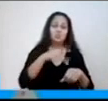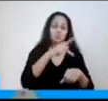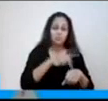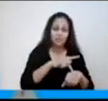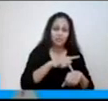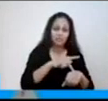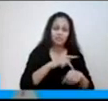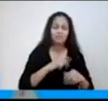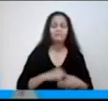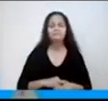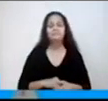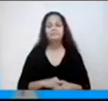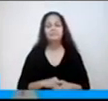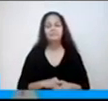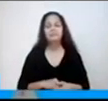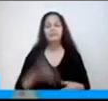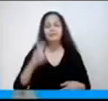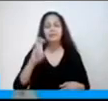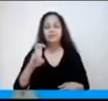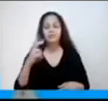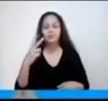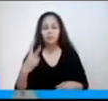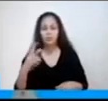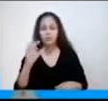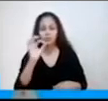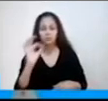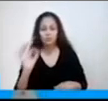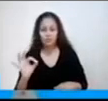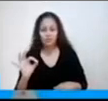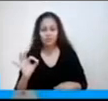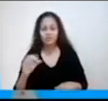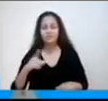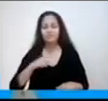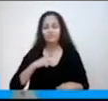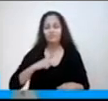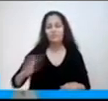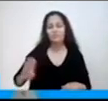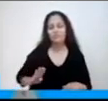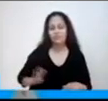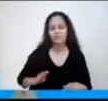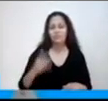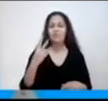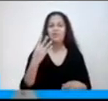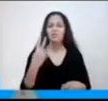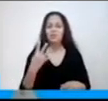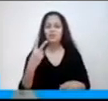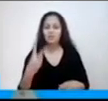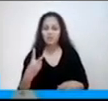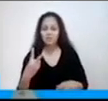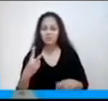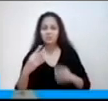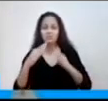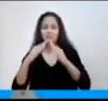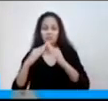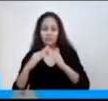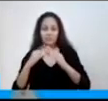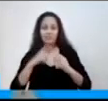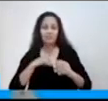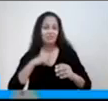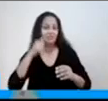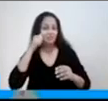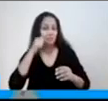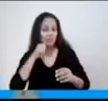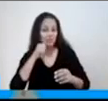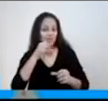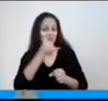da população negra, certo? 52% já passaram fome, 42% dos lares são chefiados por